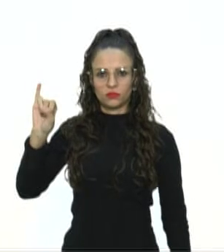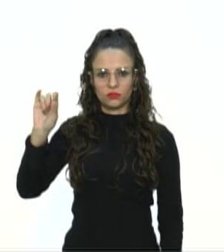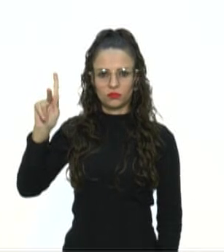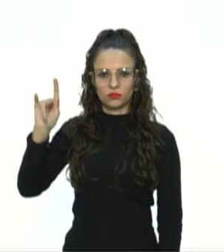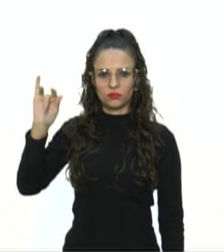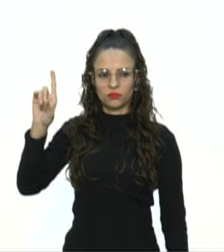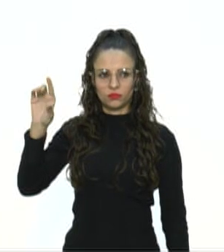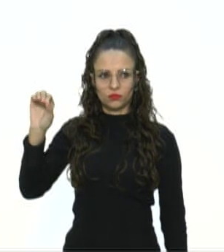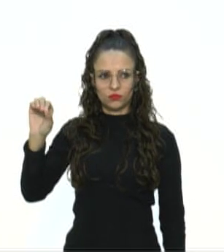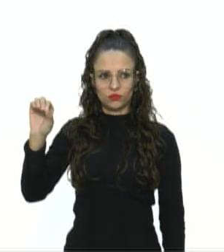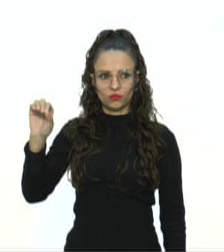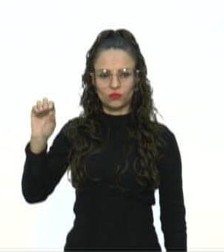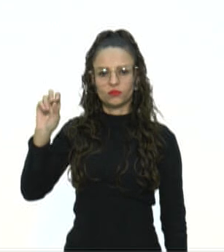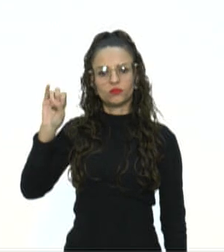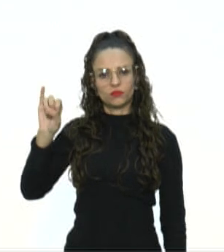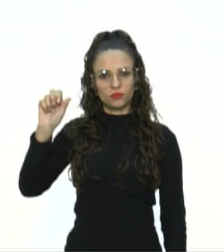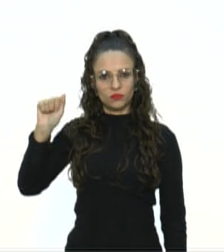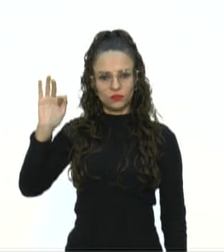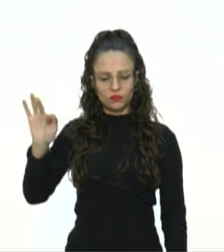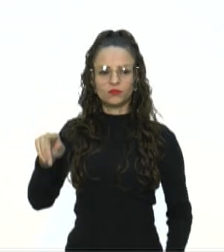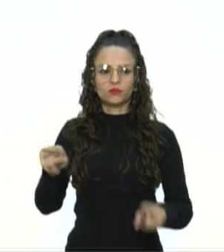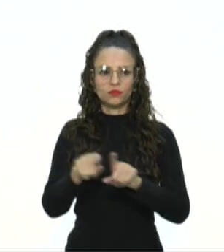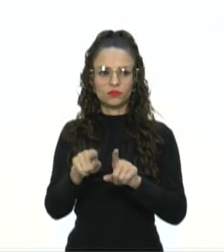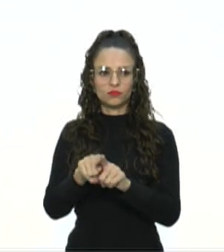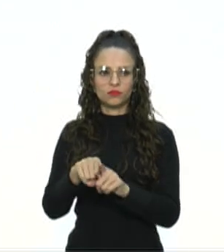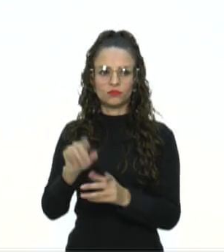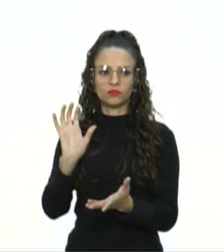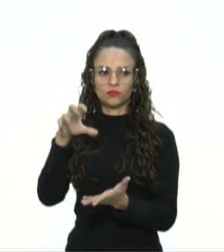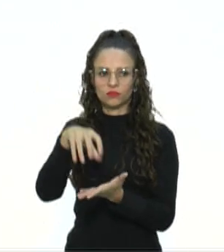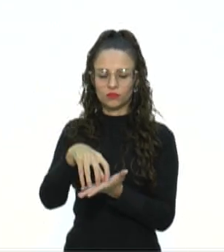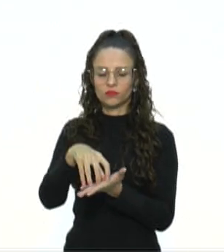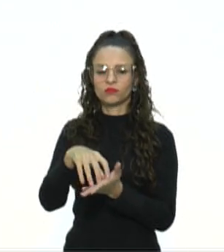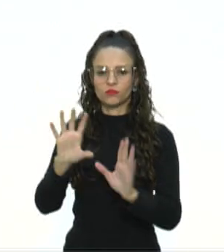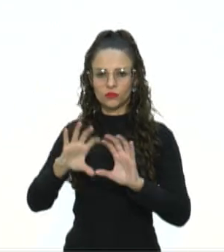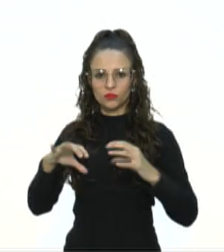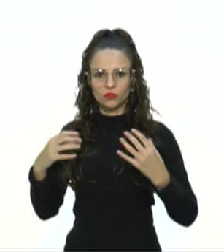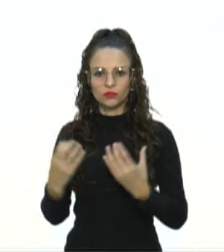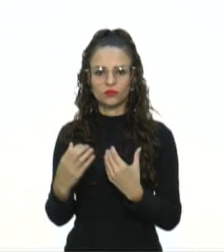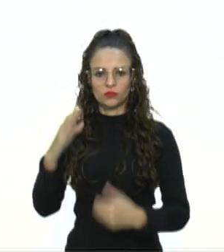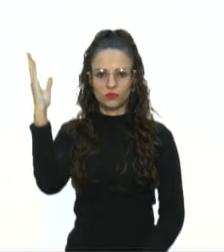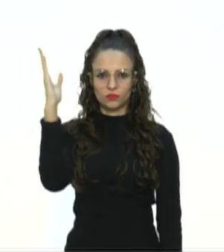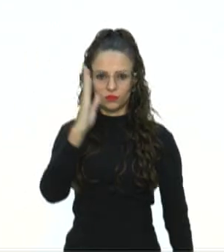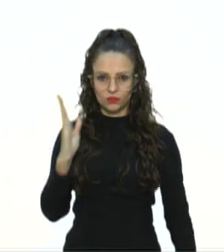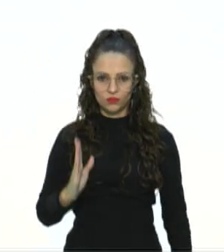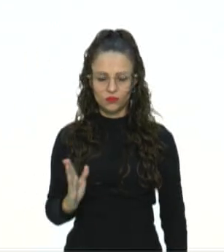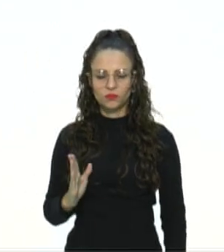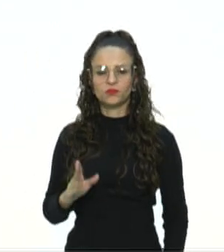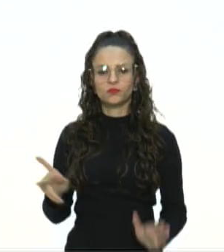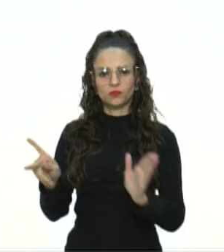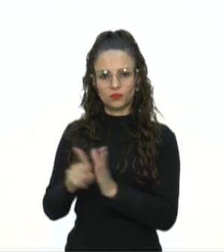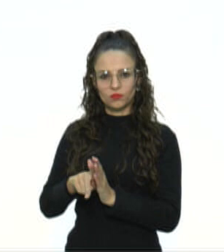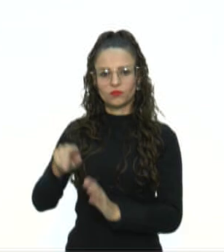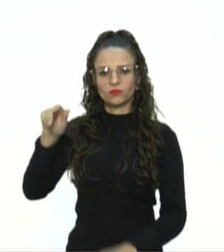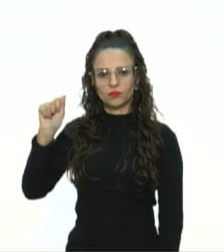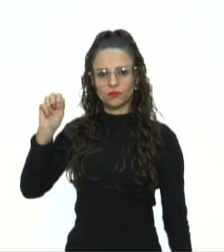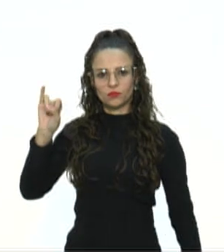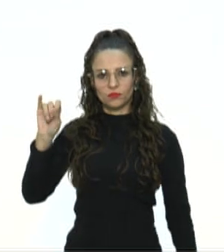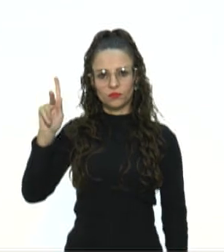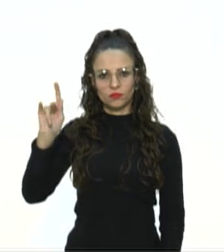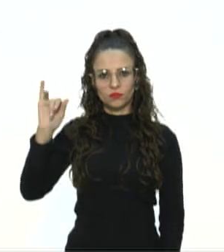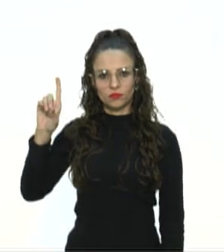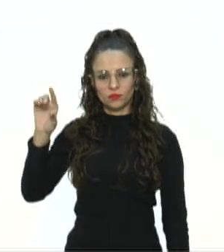está retratada aqui nessa imagem, e na segunda nós temos a Confederação Brasileira de Aikido, no caso aqui o